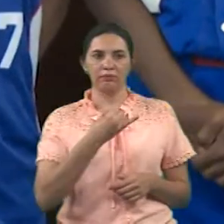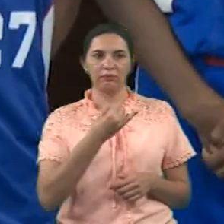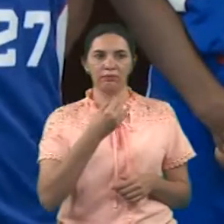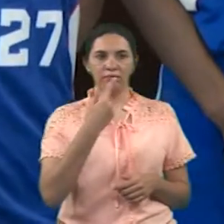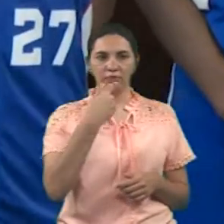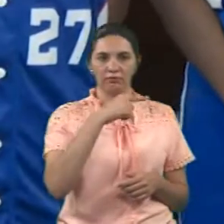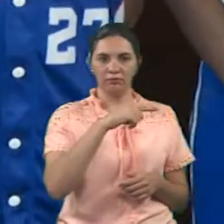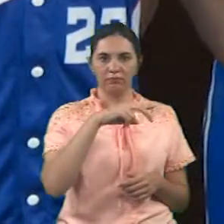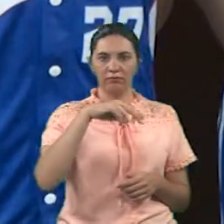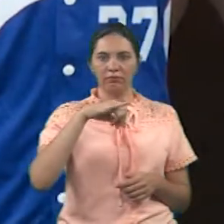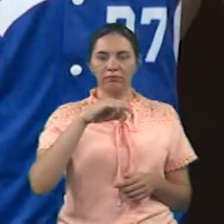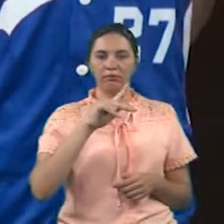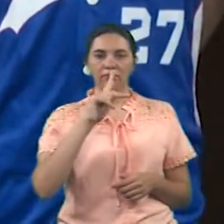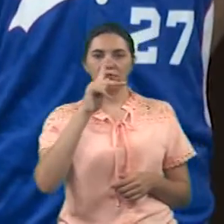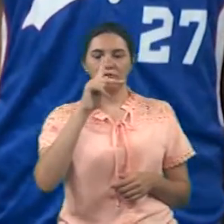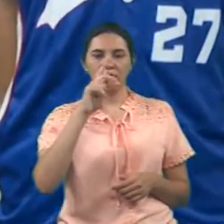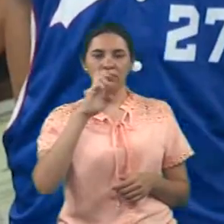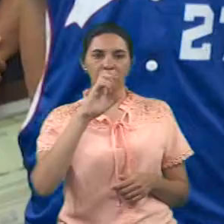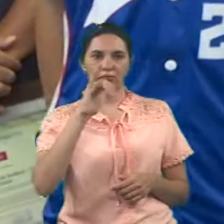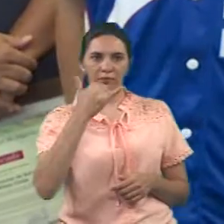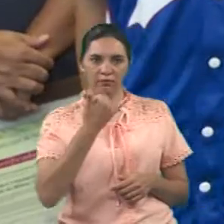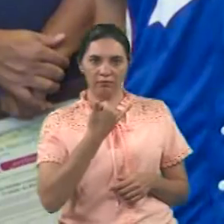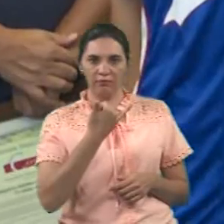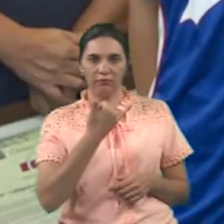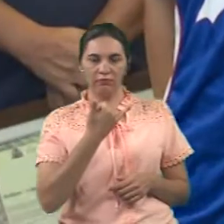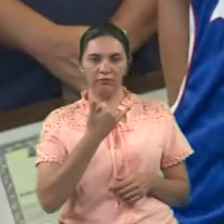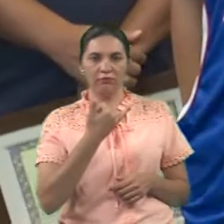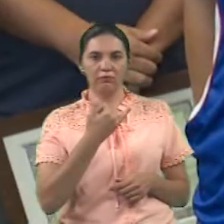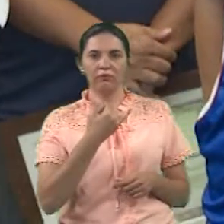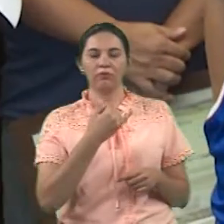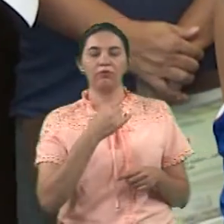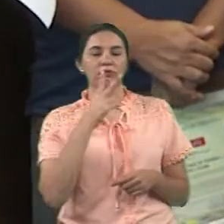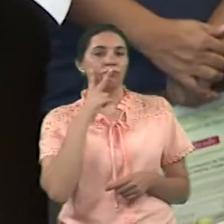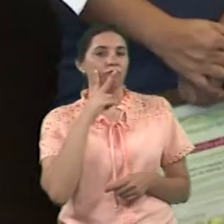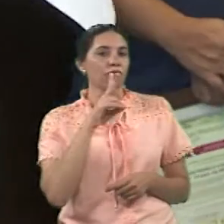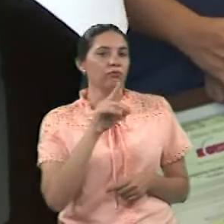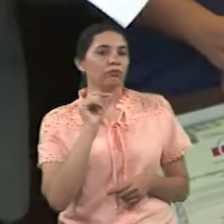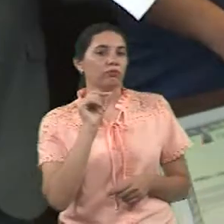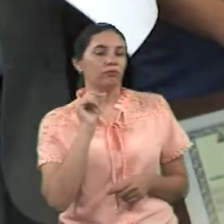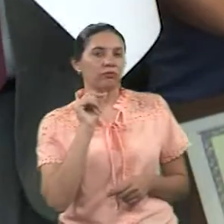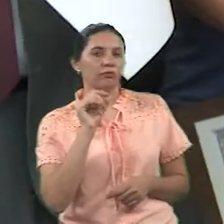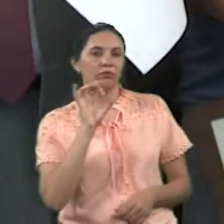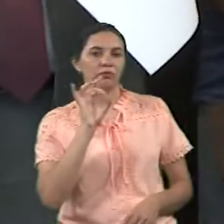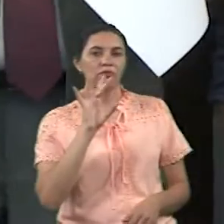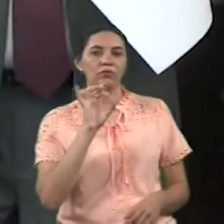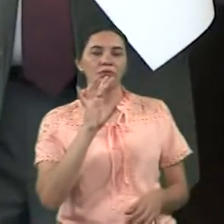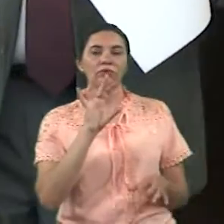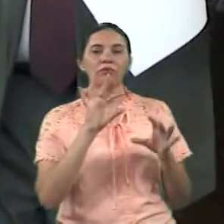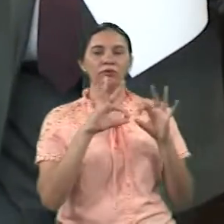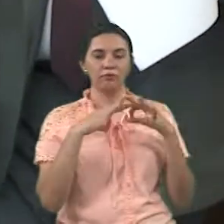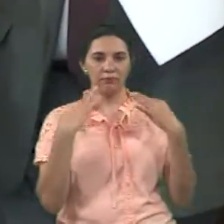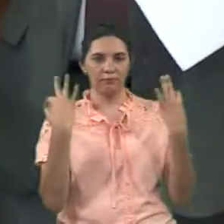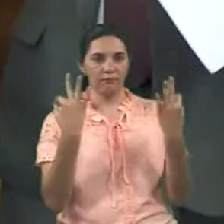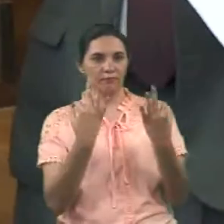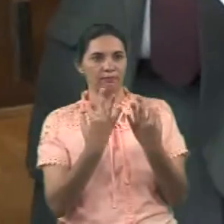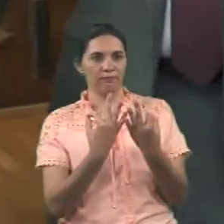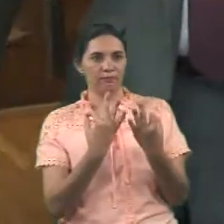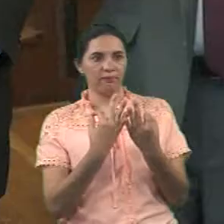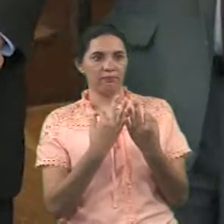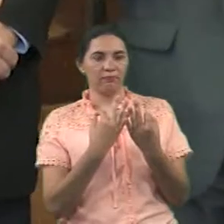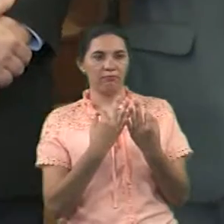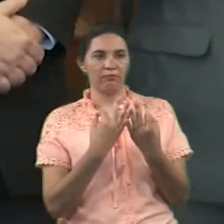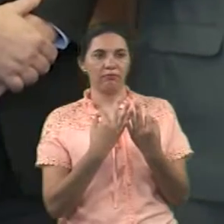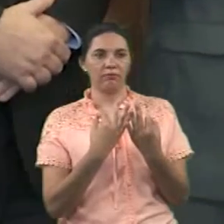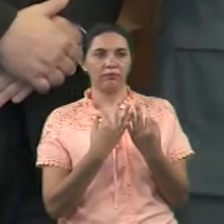Marília votaram plenário durante a sessão da Câmara do dia dez de Setembro Eles foram homenageados pelos vereadores dois requerimentos foram